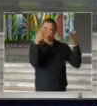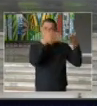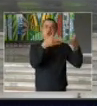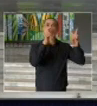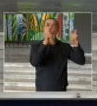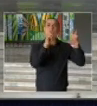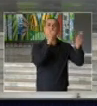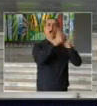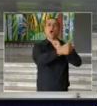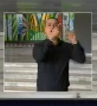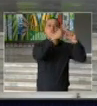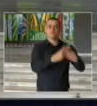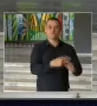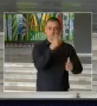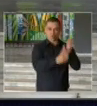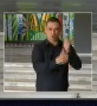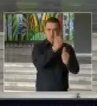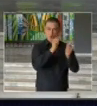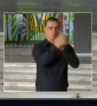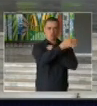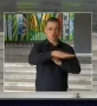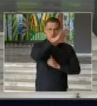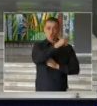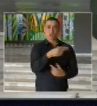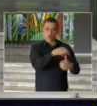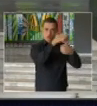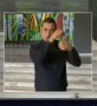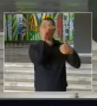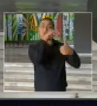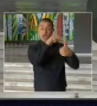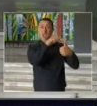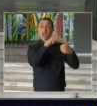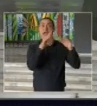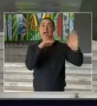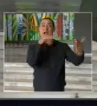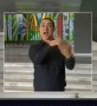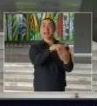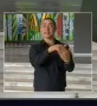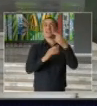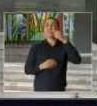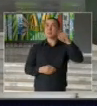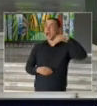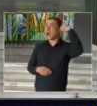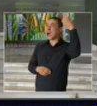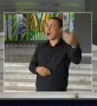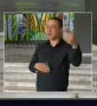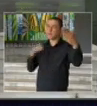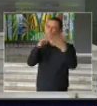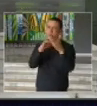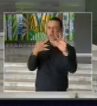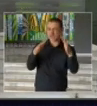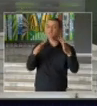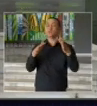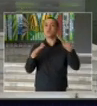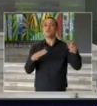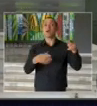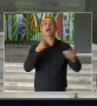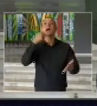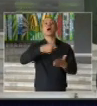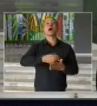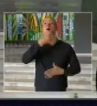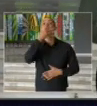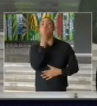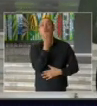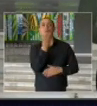deixa enquanto isso, a CBF respondeu, hein? Acabou de responder. Já já nós vamos colocar na tela aí. Olha só, o Milton